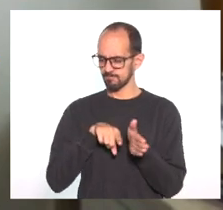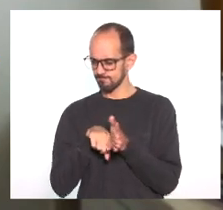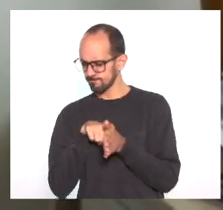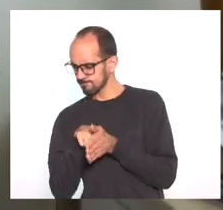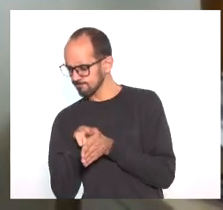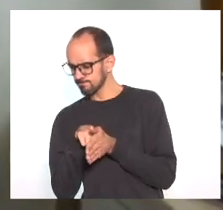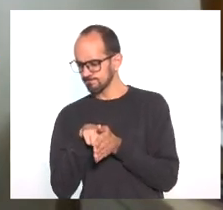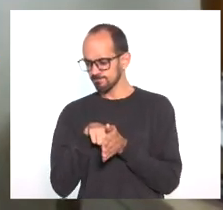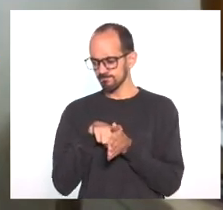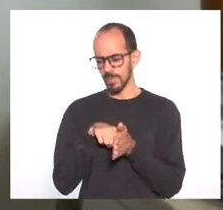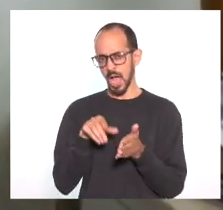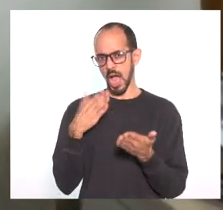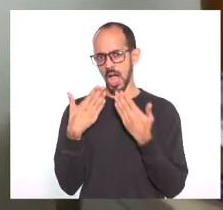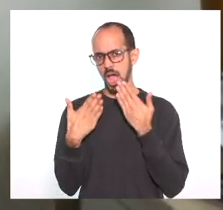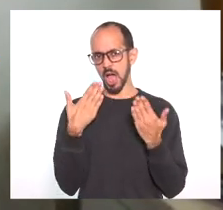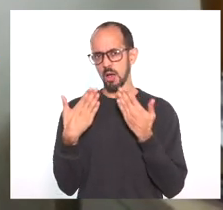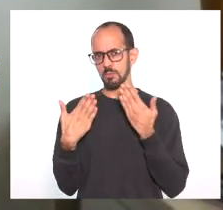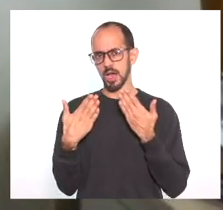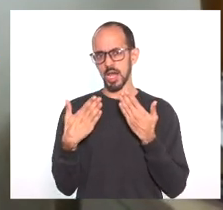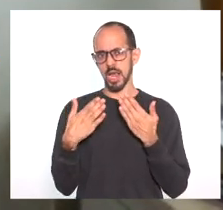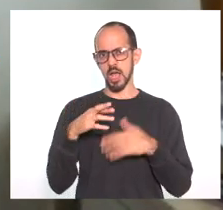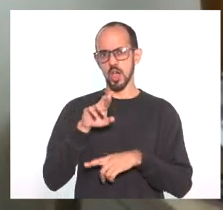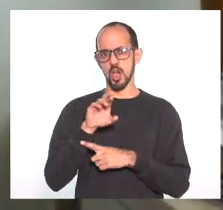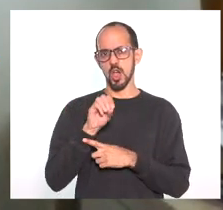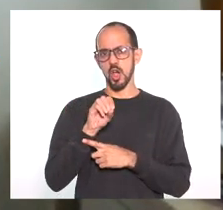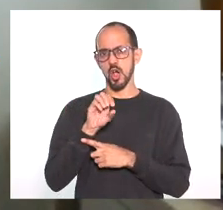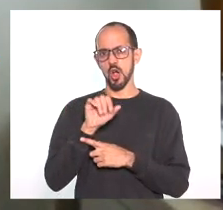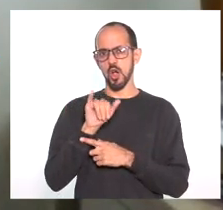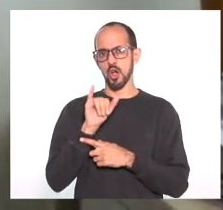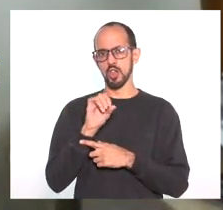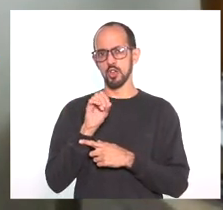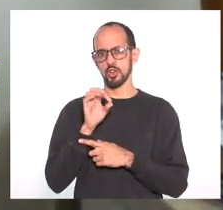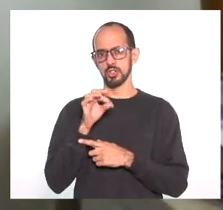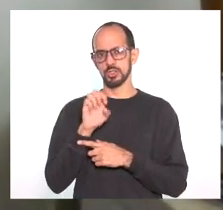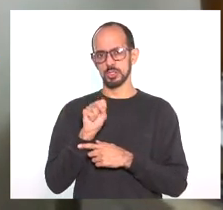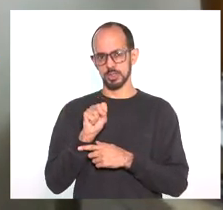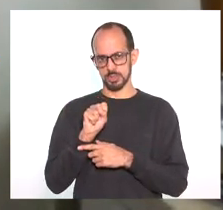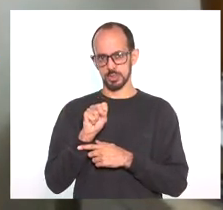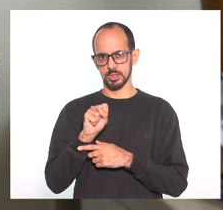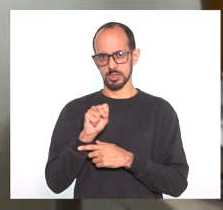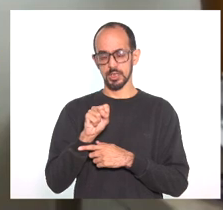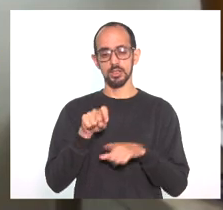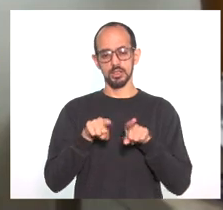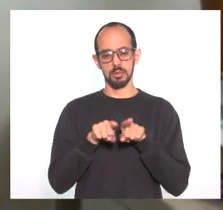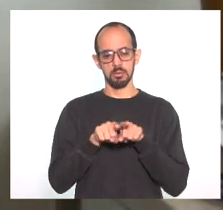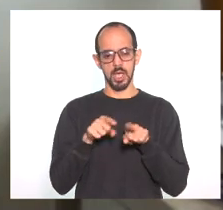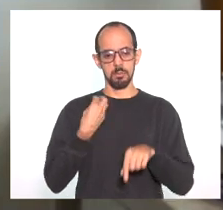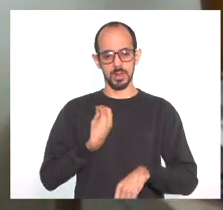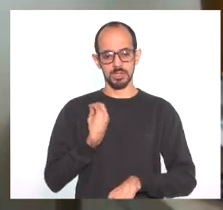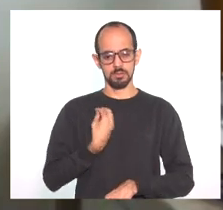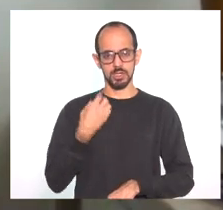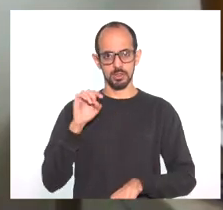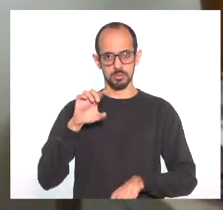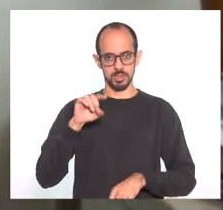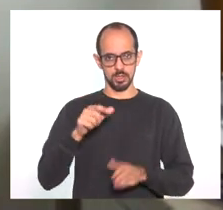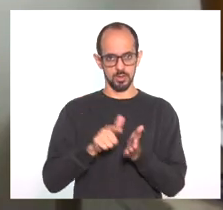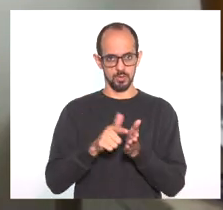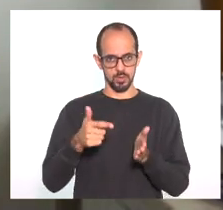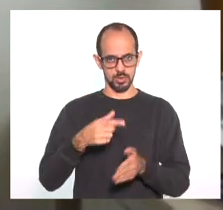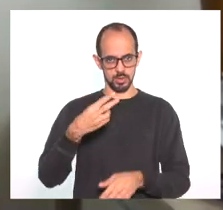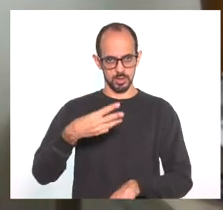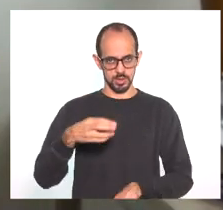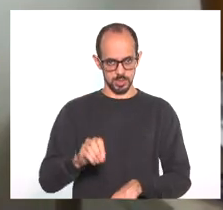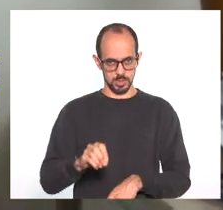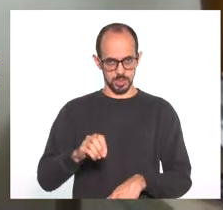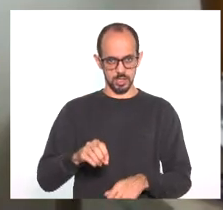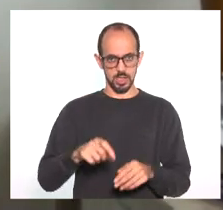aí está royalties associado à participação especial, lá nas folhas 30, figura